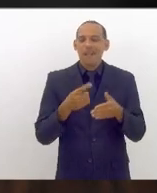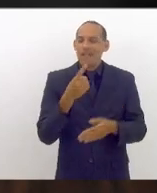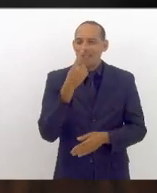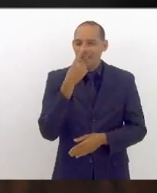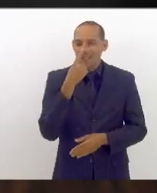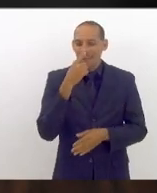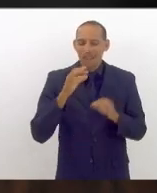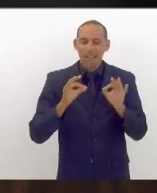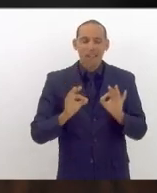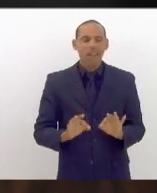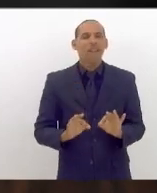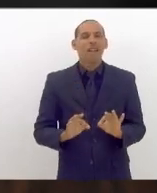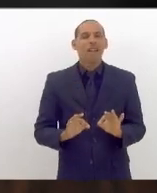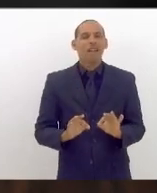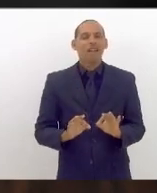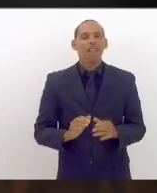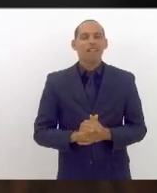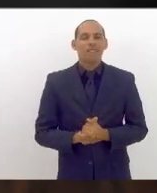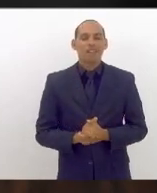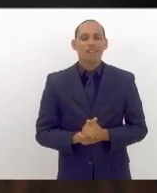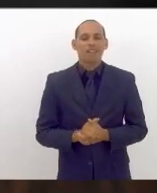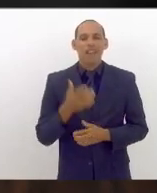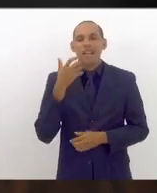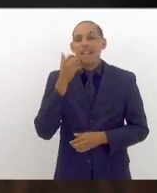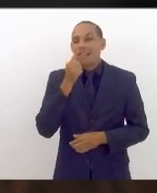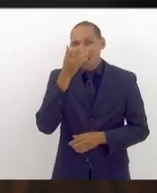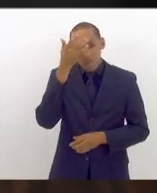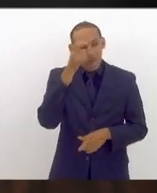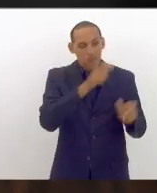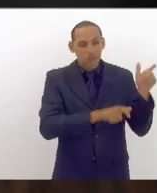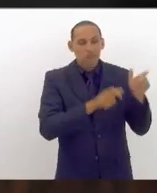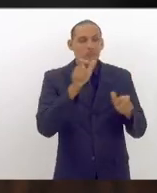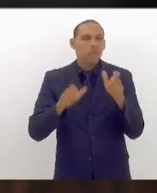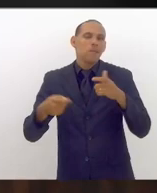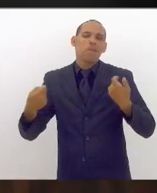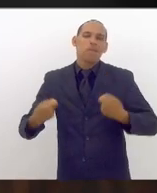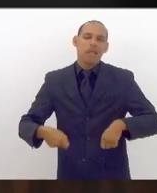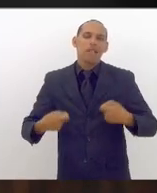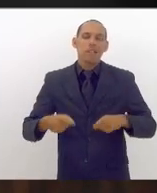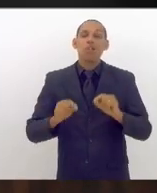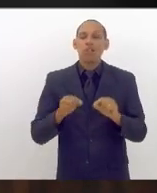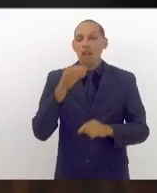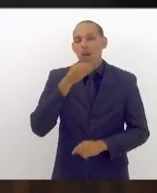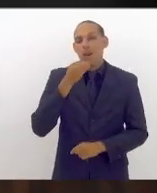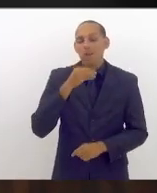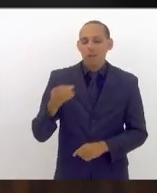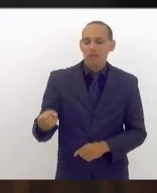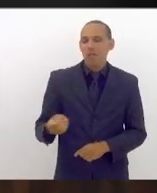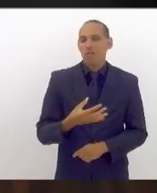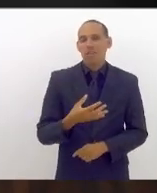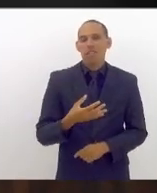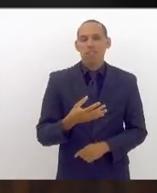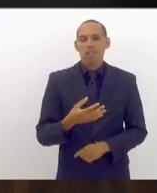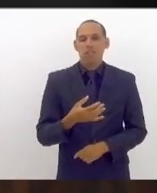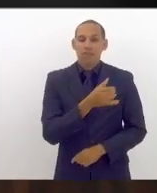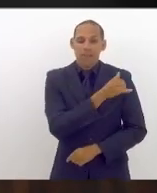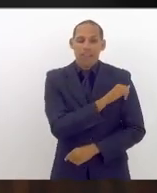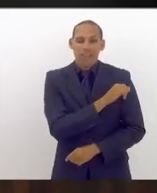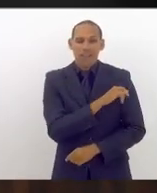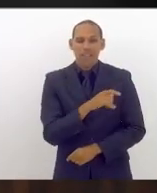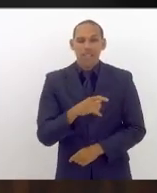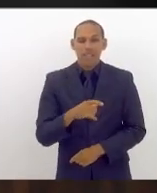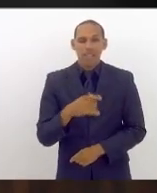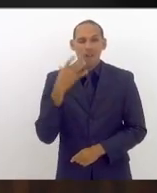principalmente para resgatar quem precisa nesse estado de novas oportunidades Rio de Janeiro tem